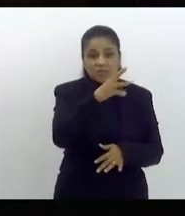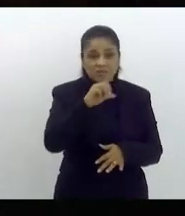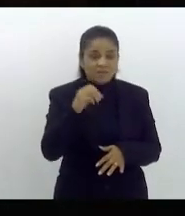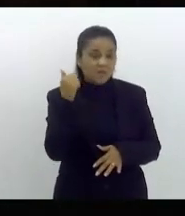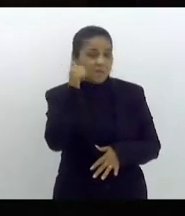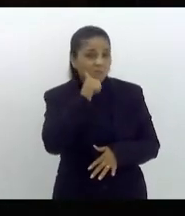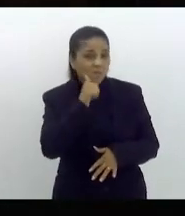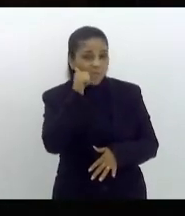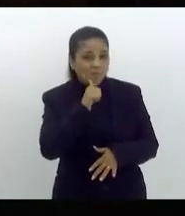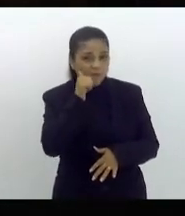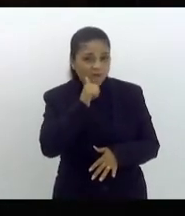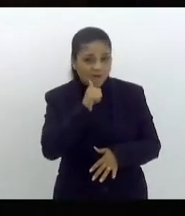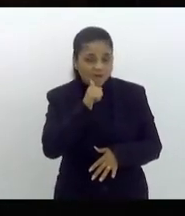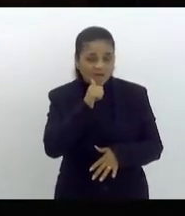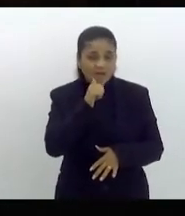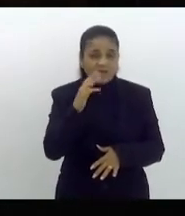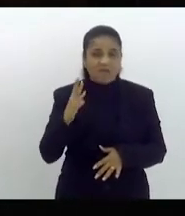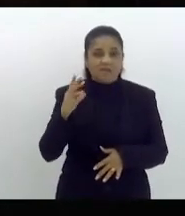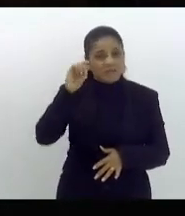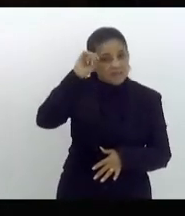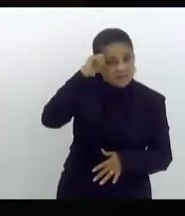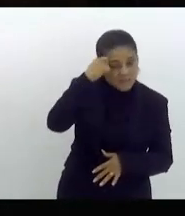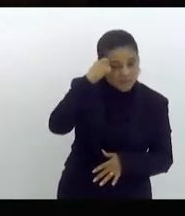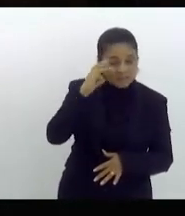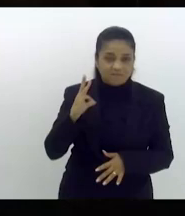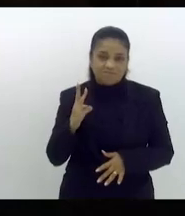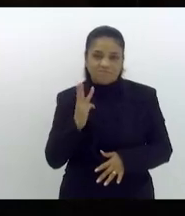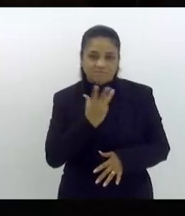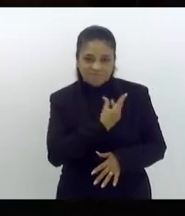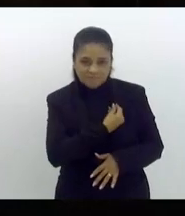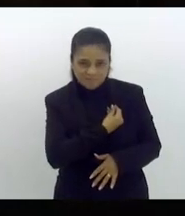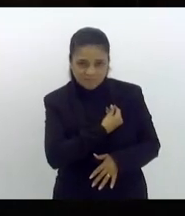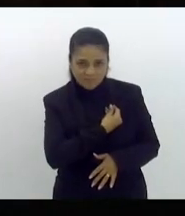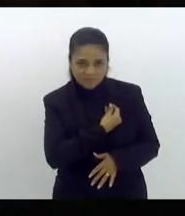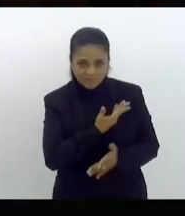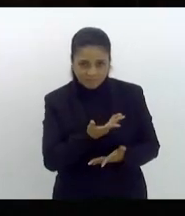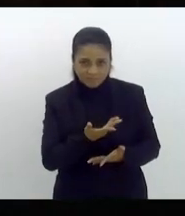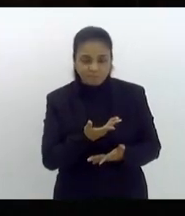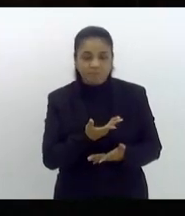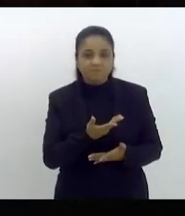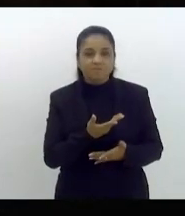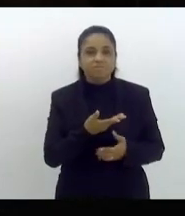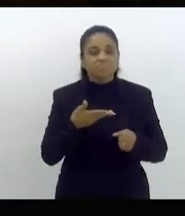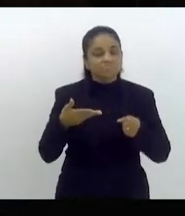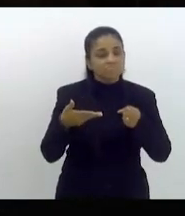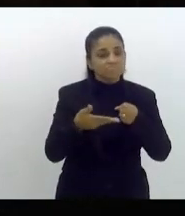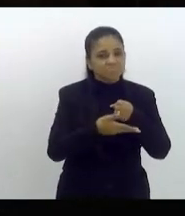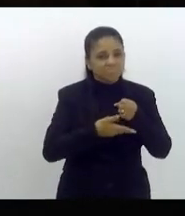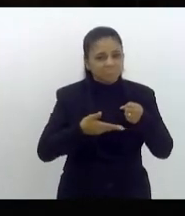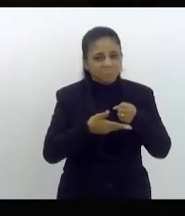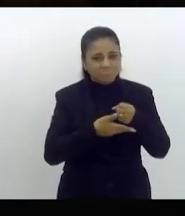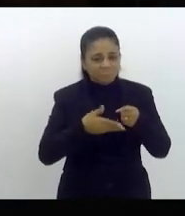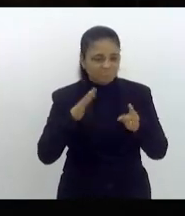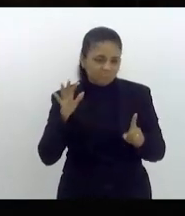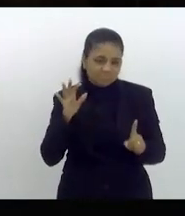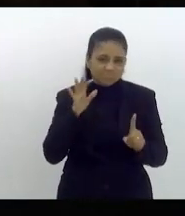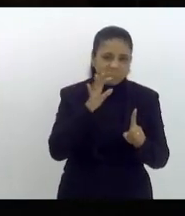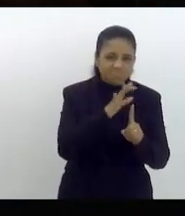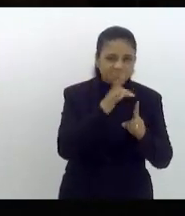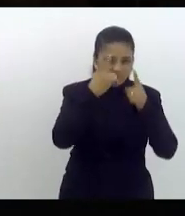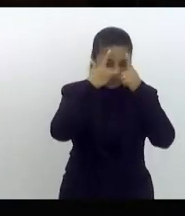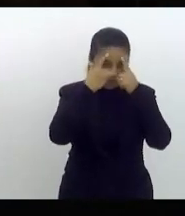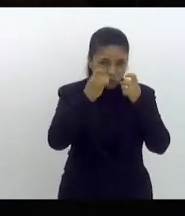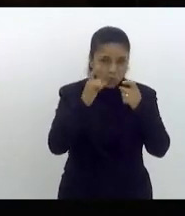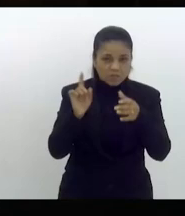maioria esmagadora mulheres negras transexuais na base de toda essa teia de opressão violência